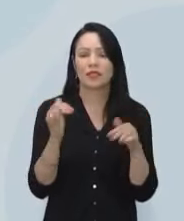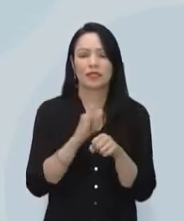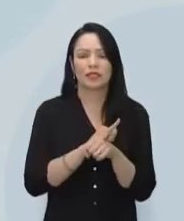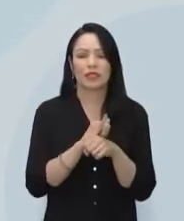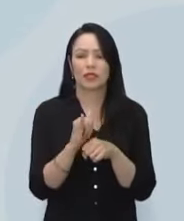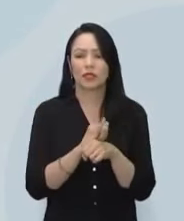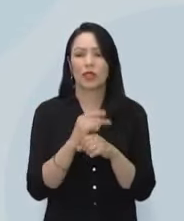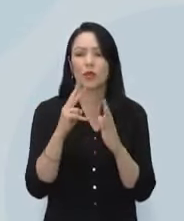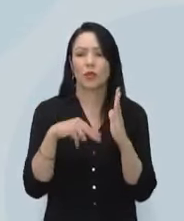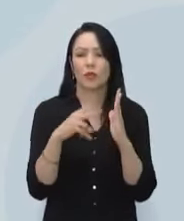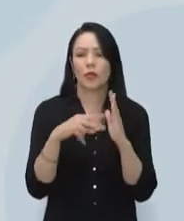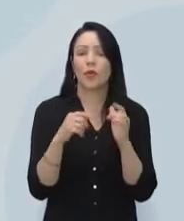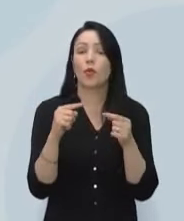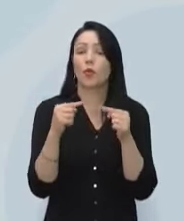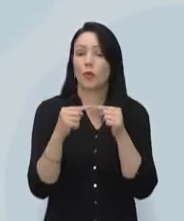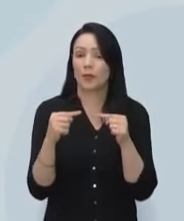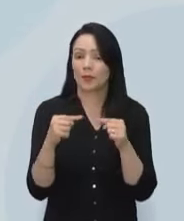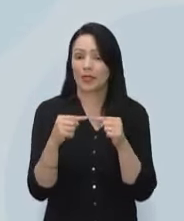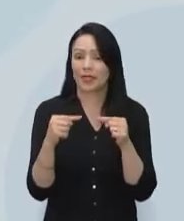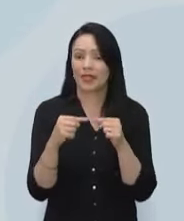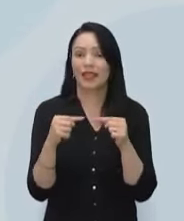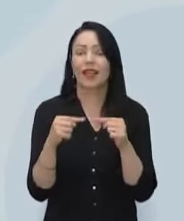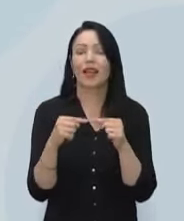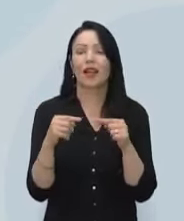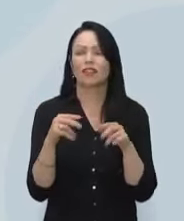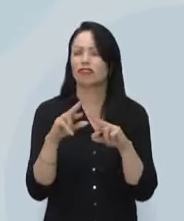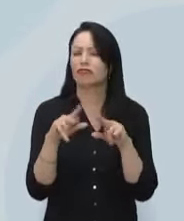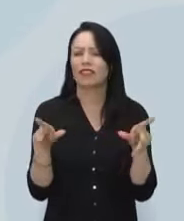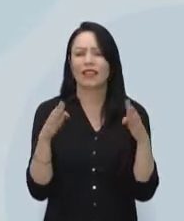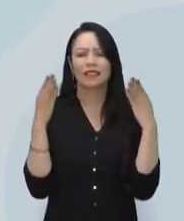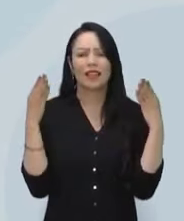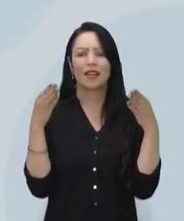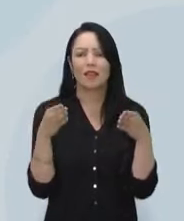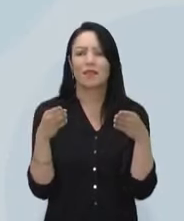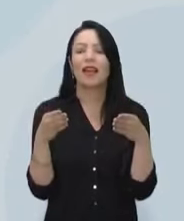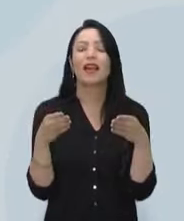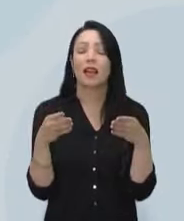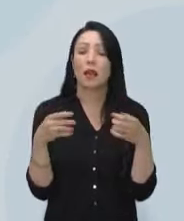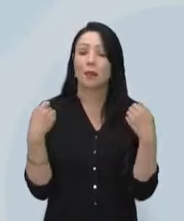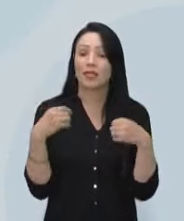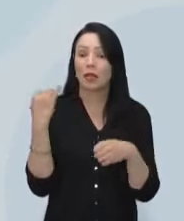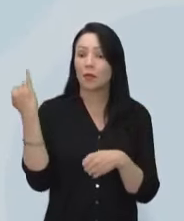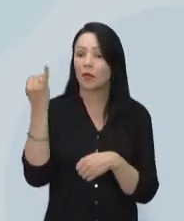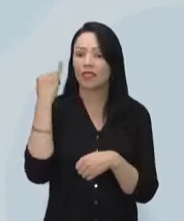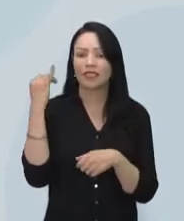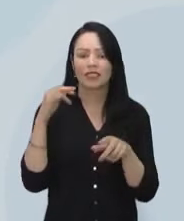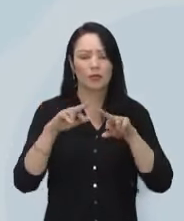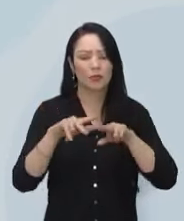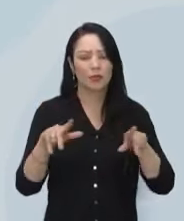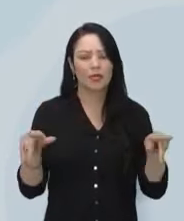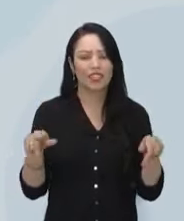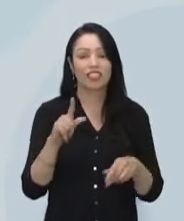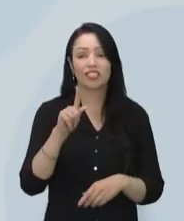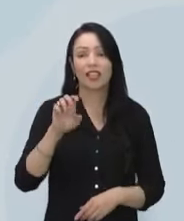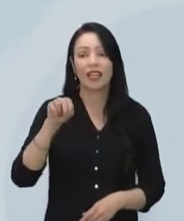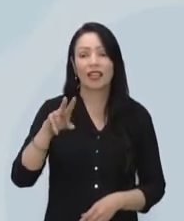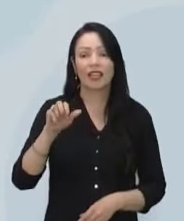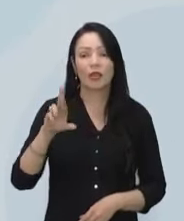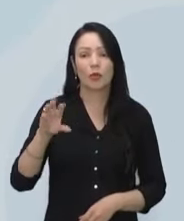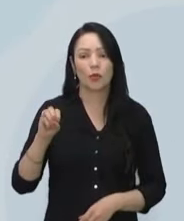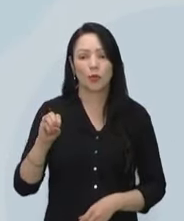estratégias de leitura adequados a diferentes objetivos e levando em conta características dos gêneros e